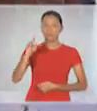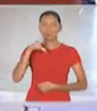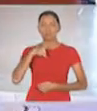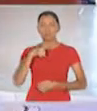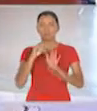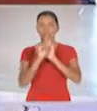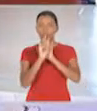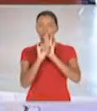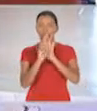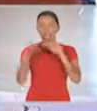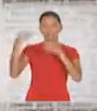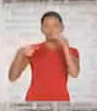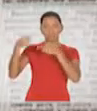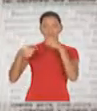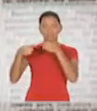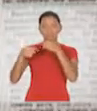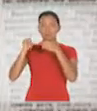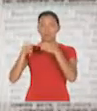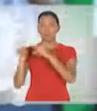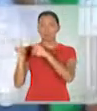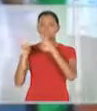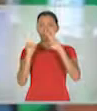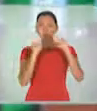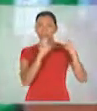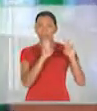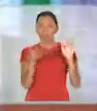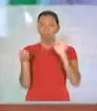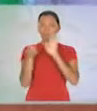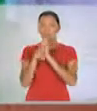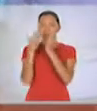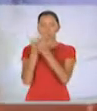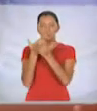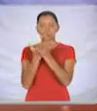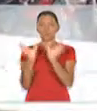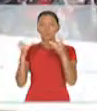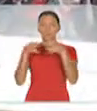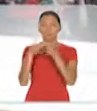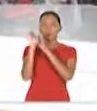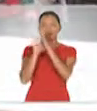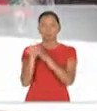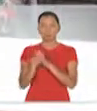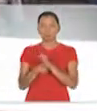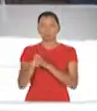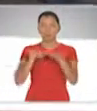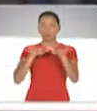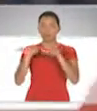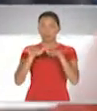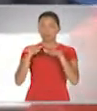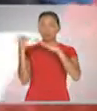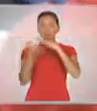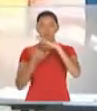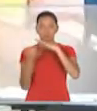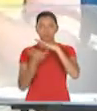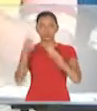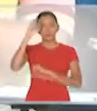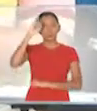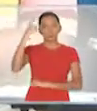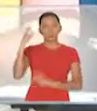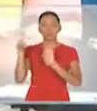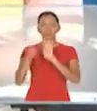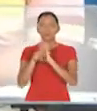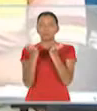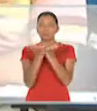religião, identidade e política. Temas como esses são estudados pelo Grupo de Pesquisa, Movimentos,